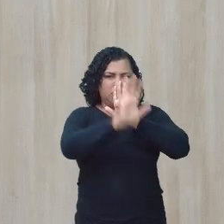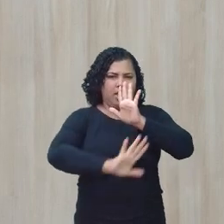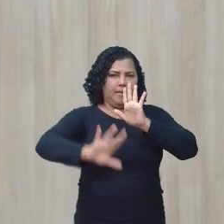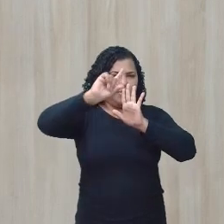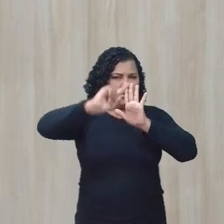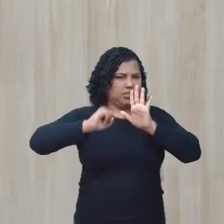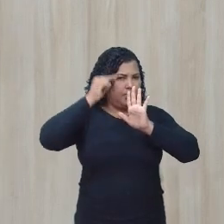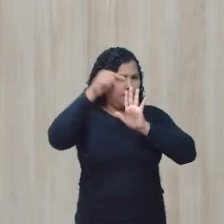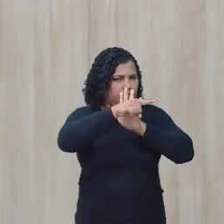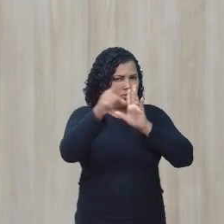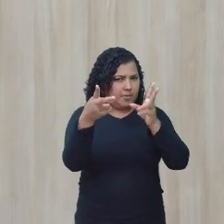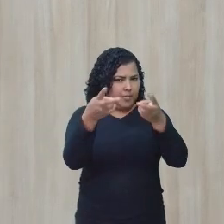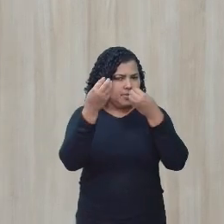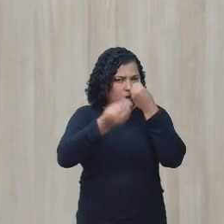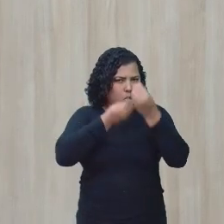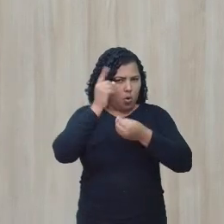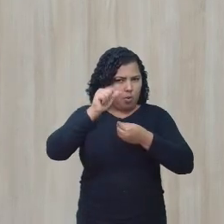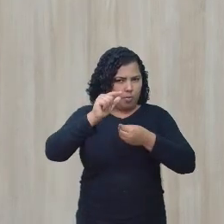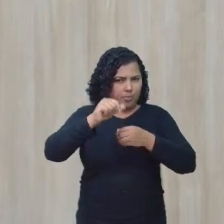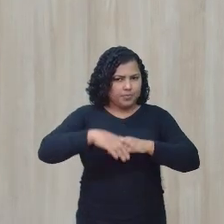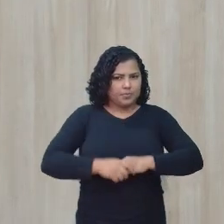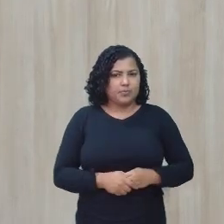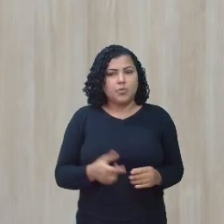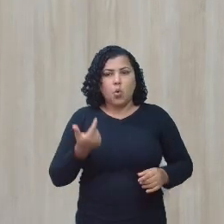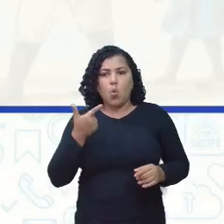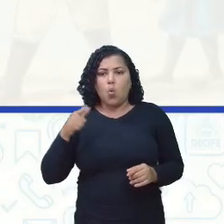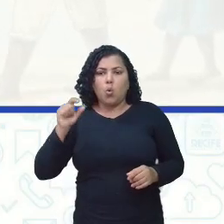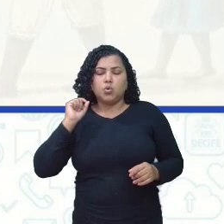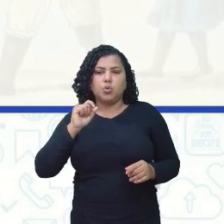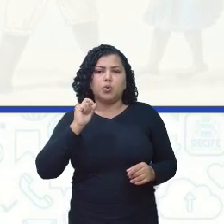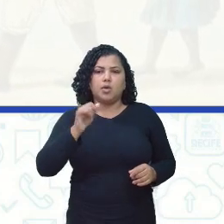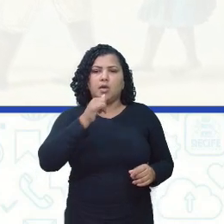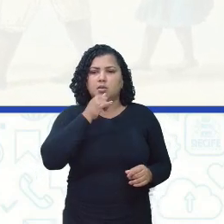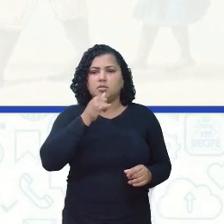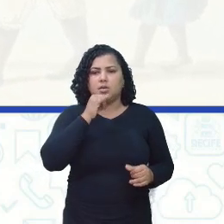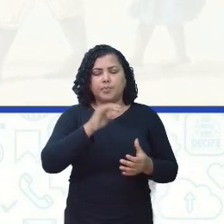o quanto era marcante. O outro aspecto é que ocupou